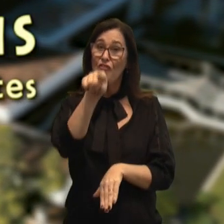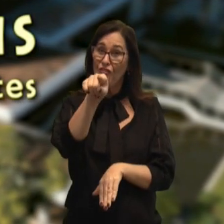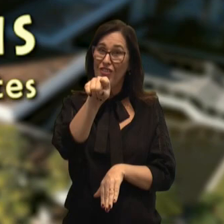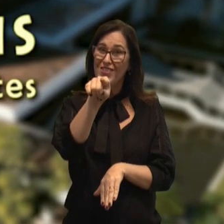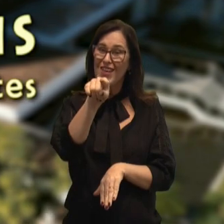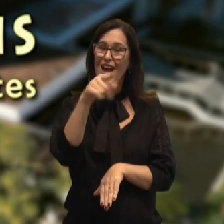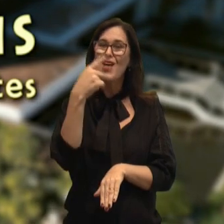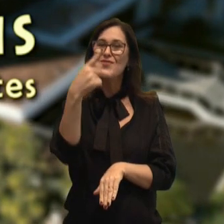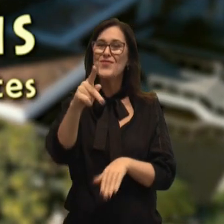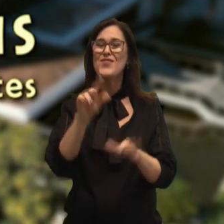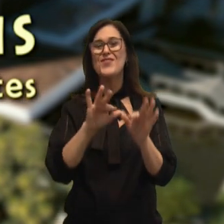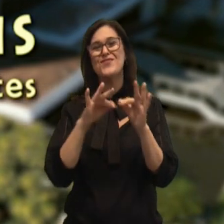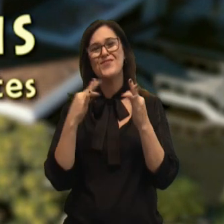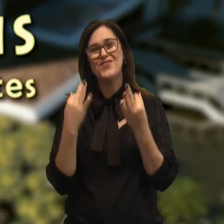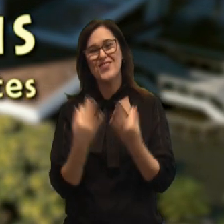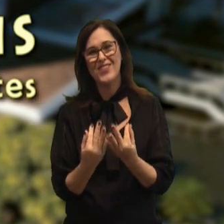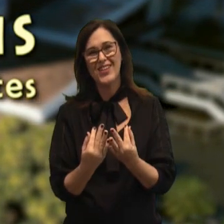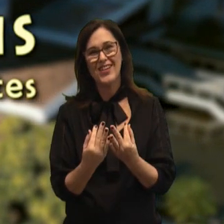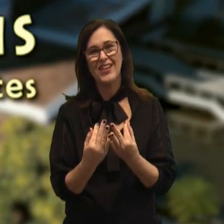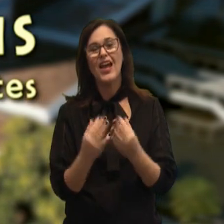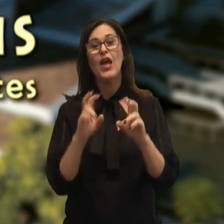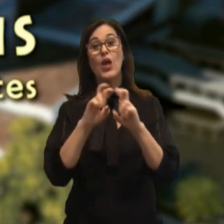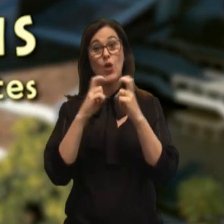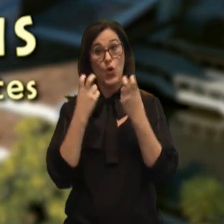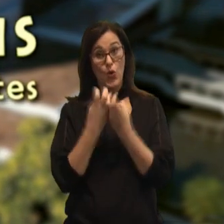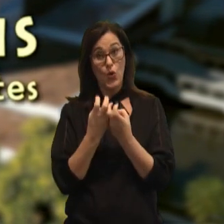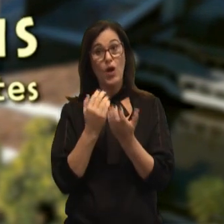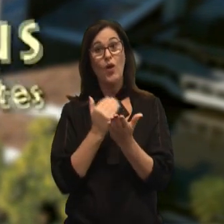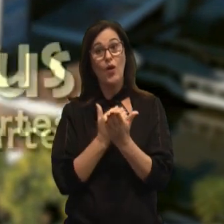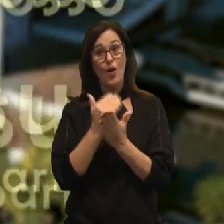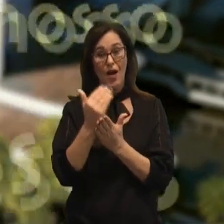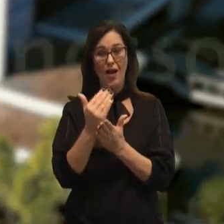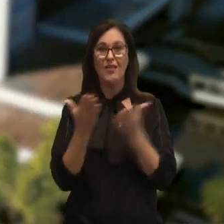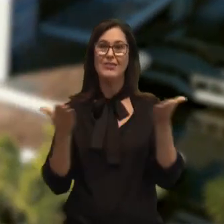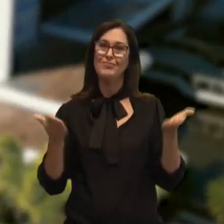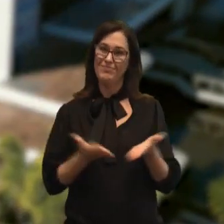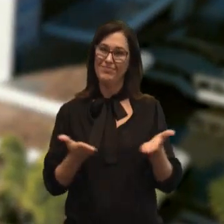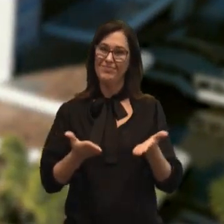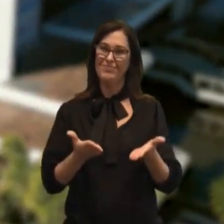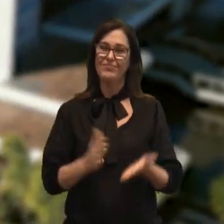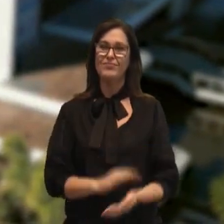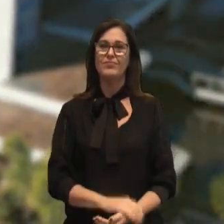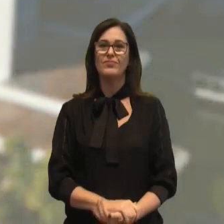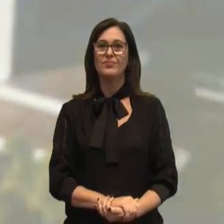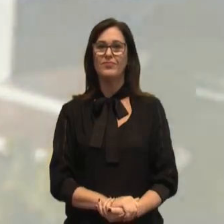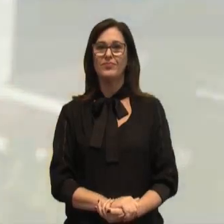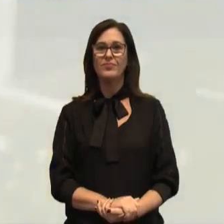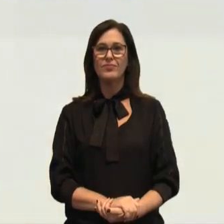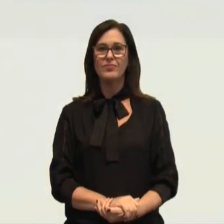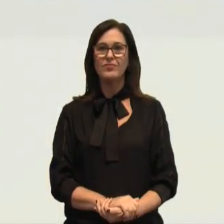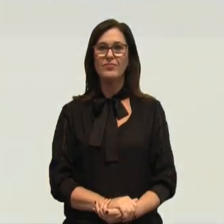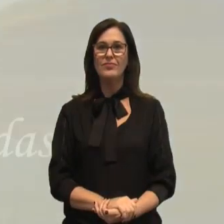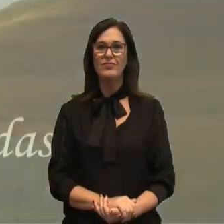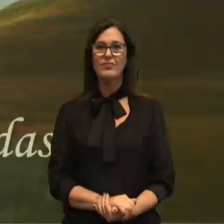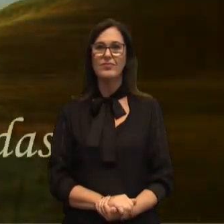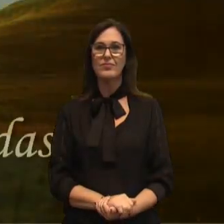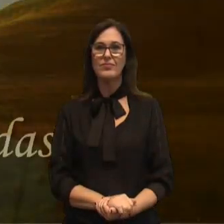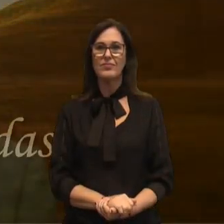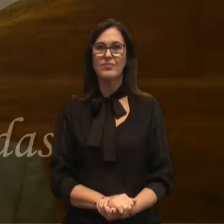você, sua família e o culto que se inicia agora.